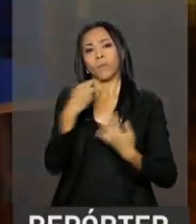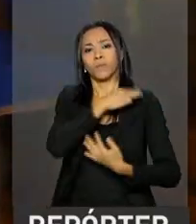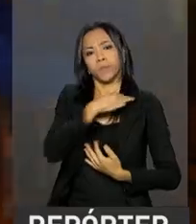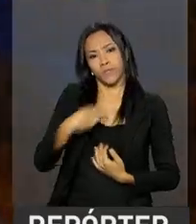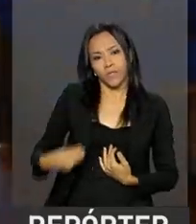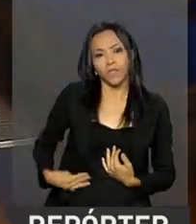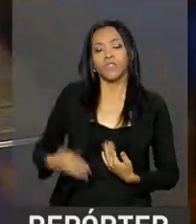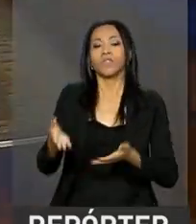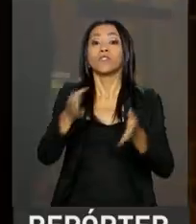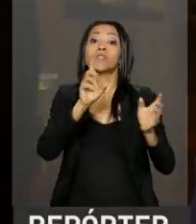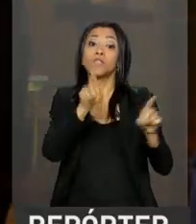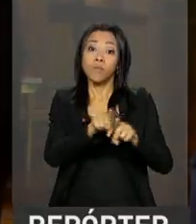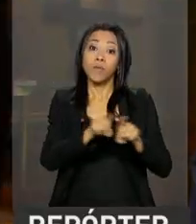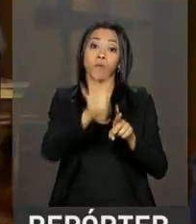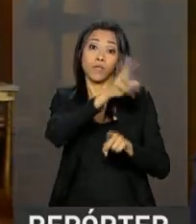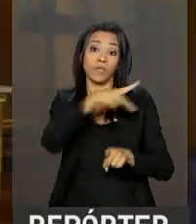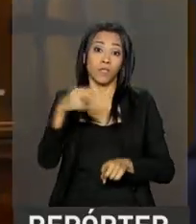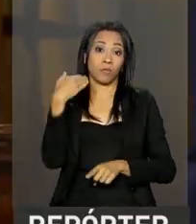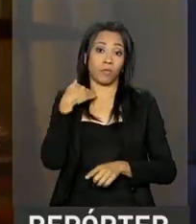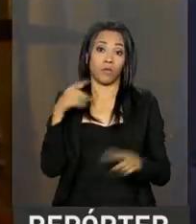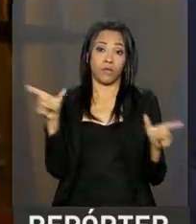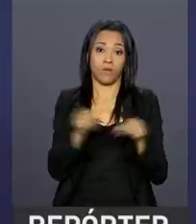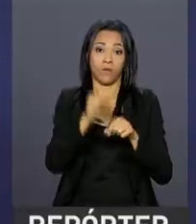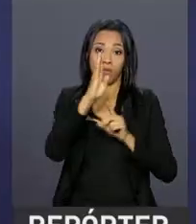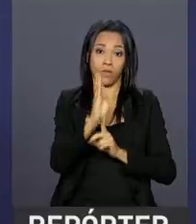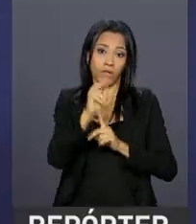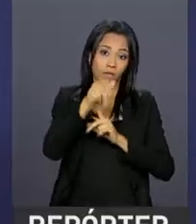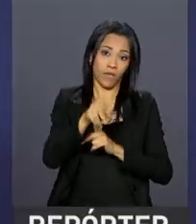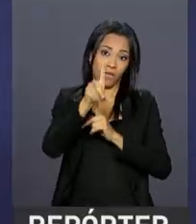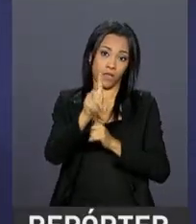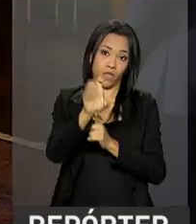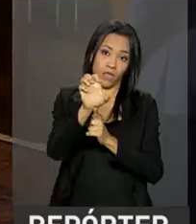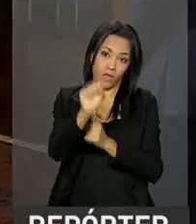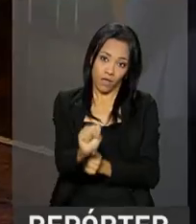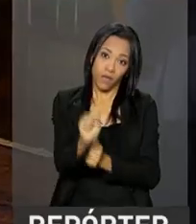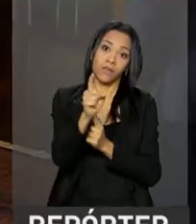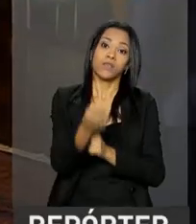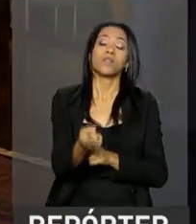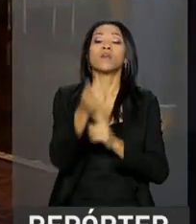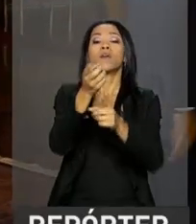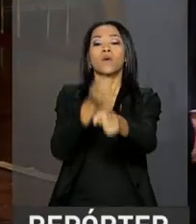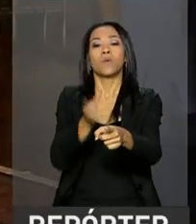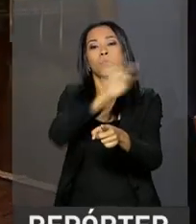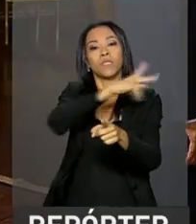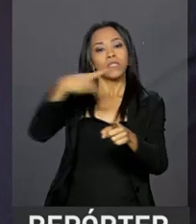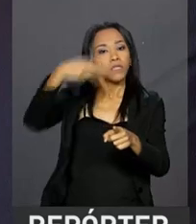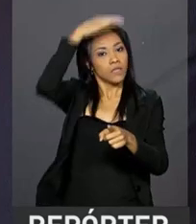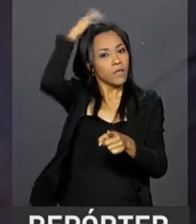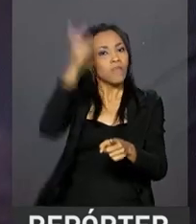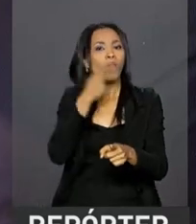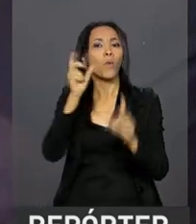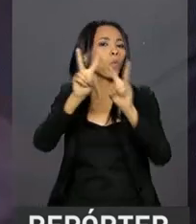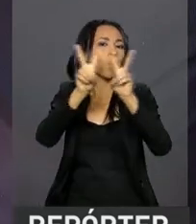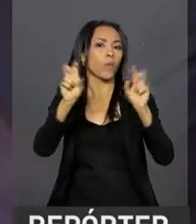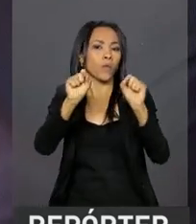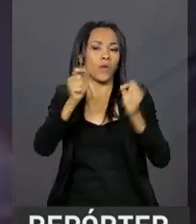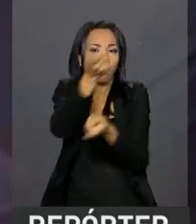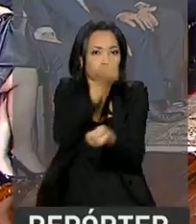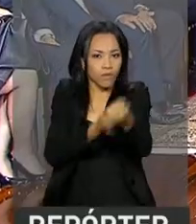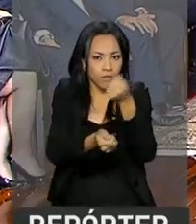BNDS, Paulo Rabelo, o presidente Michel Temer defendeu que a renegociação da dívida dos